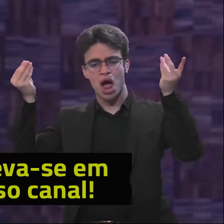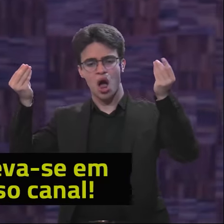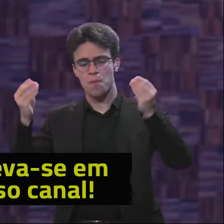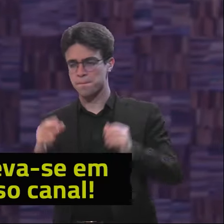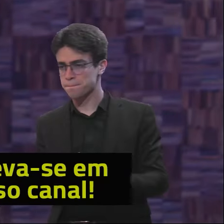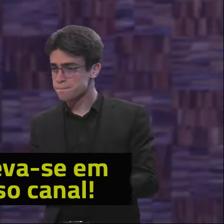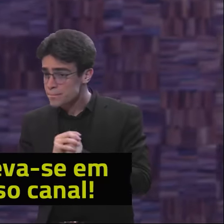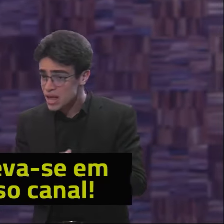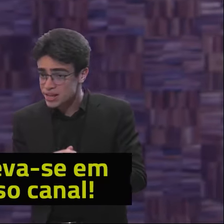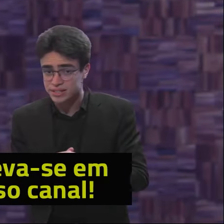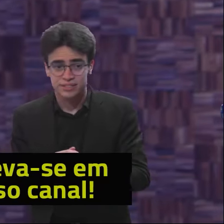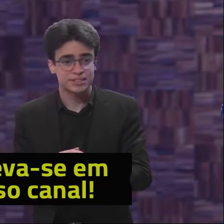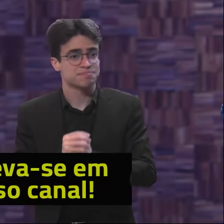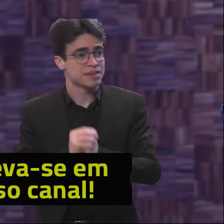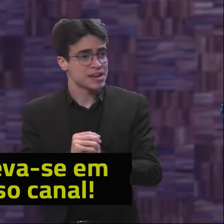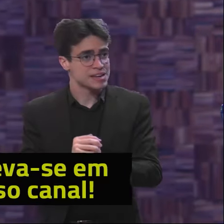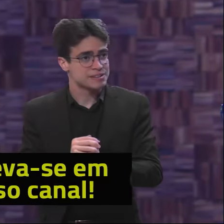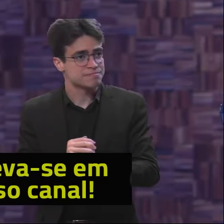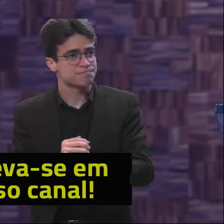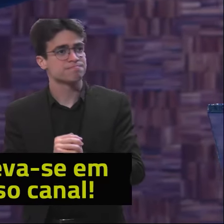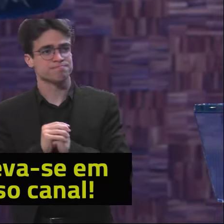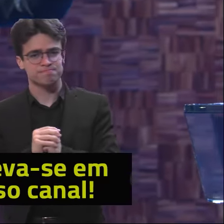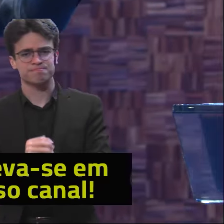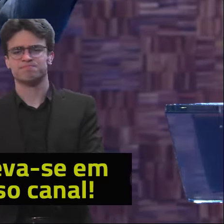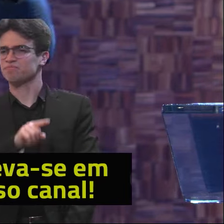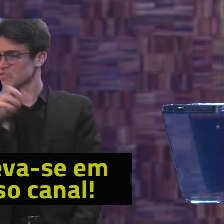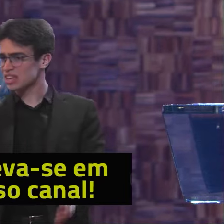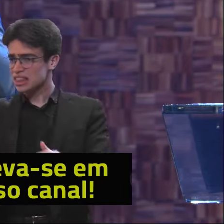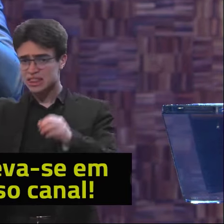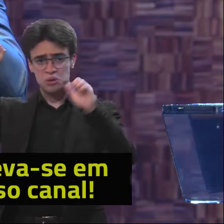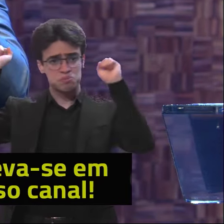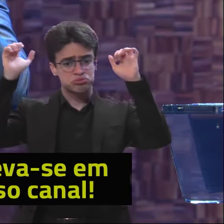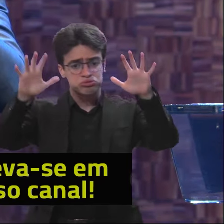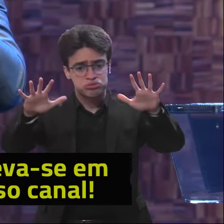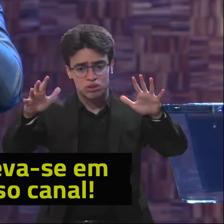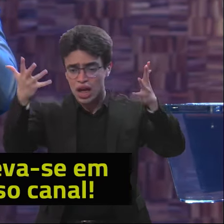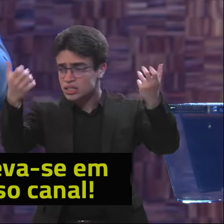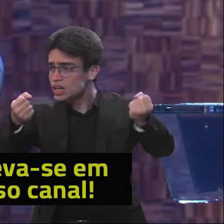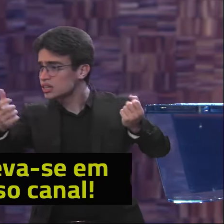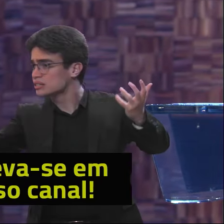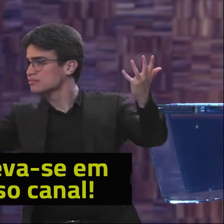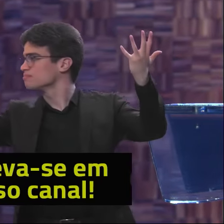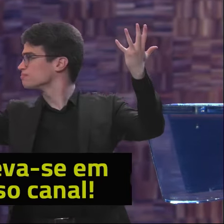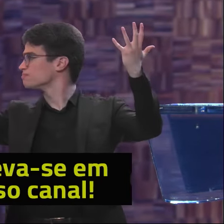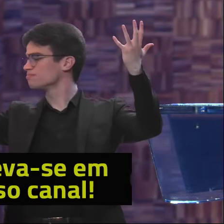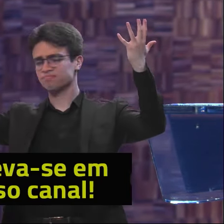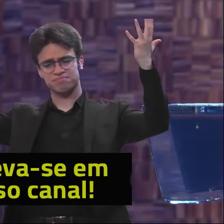nisso? Quantos querem ser habilitados por Deus? Erguem suas mãos assim.